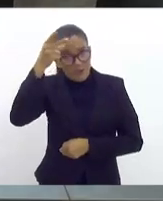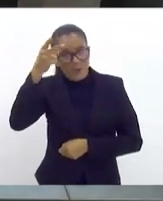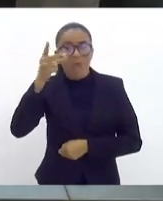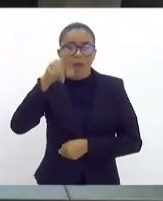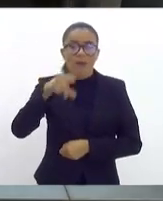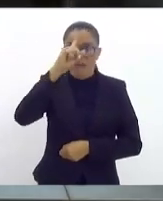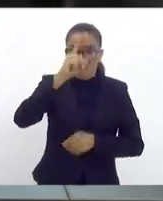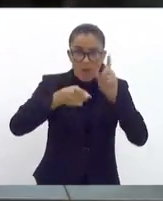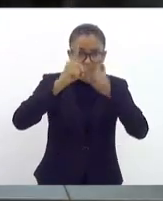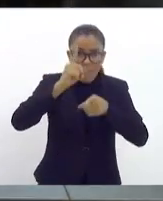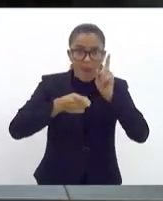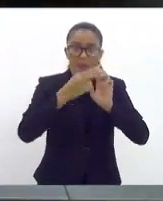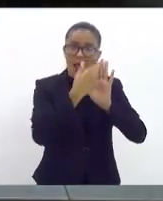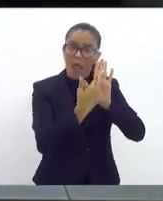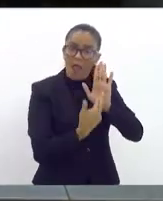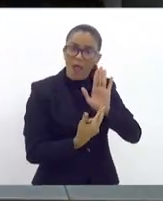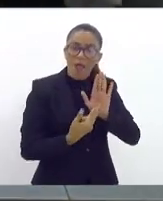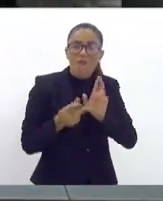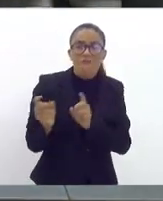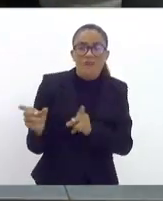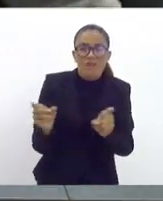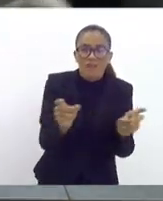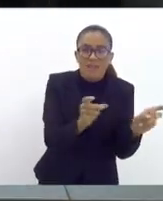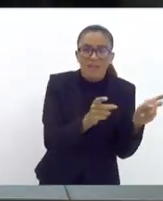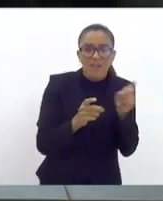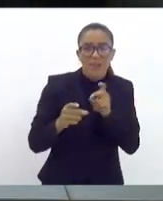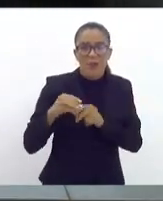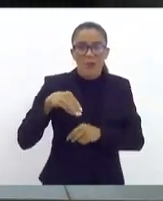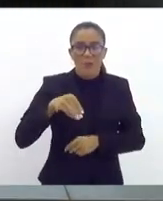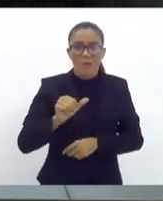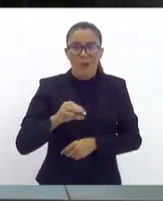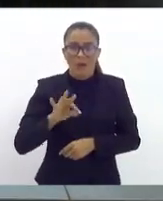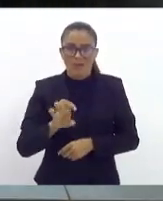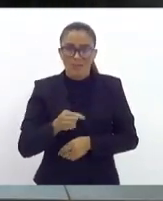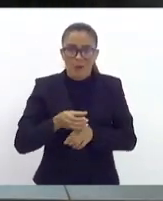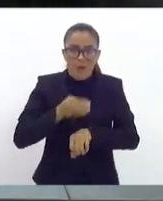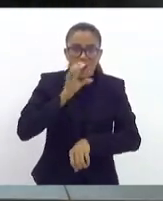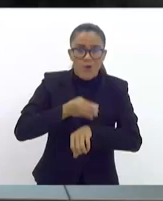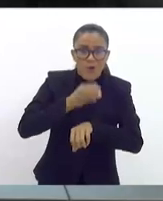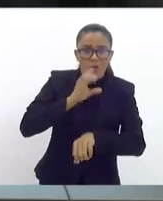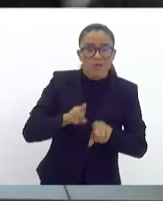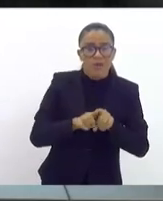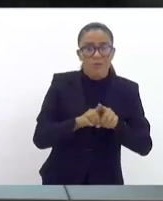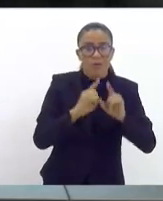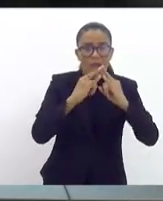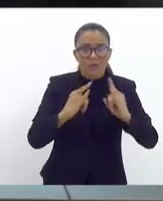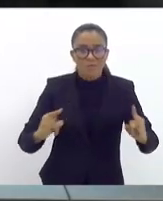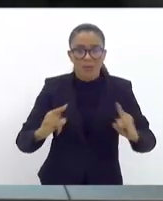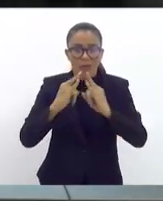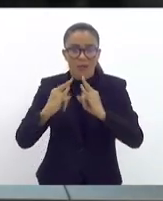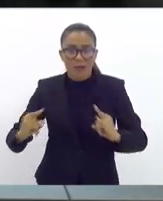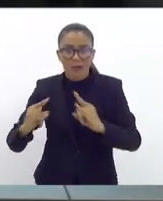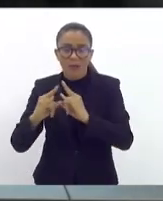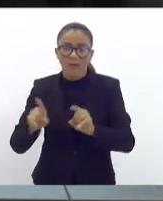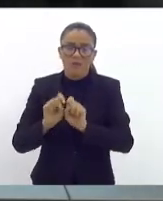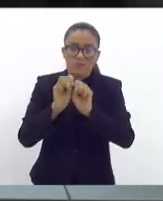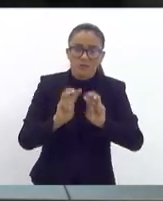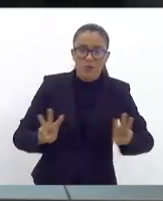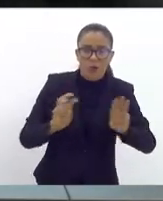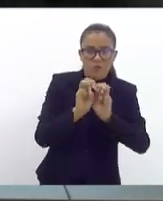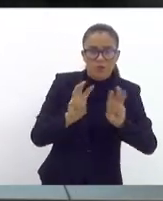os vendedores de mate na faixa de marinha as barracas os eventos